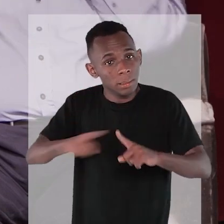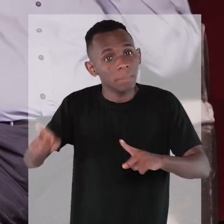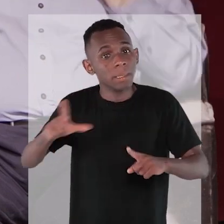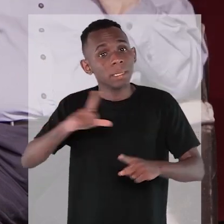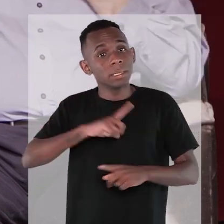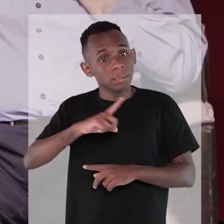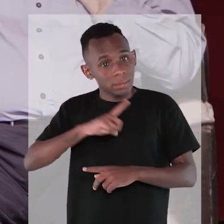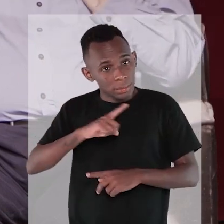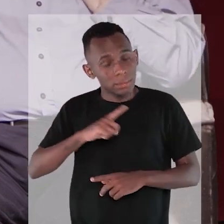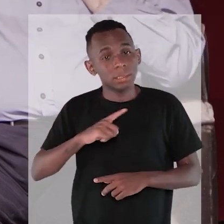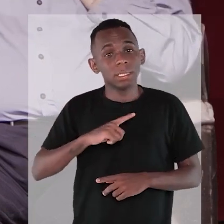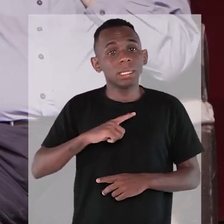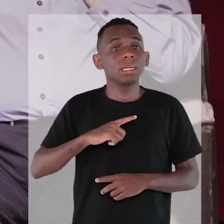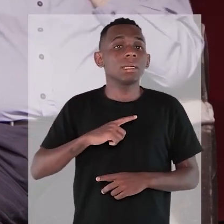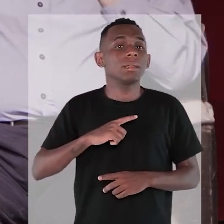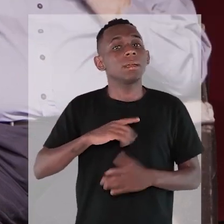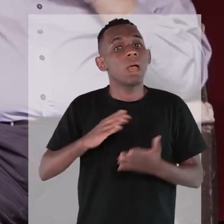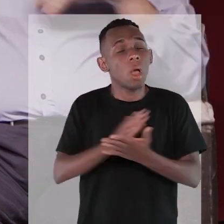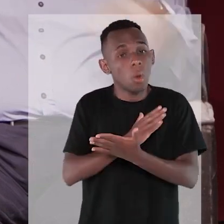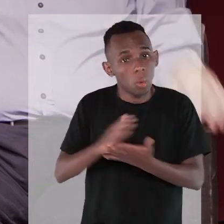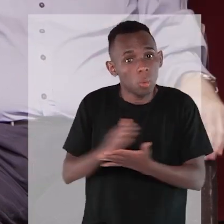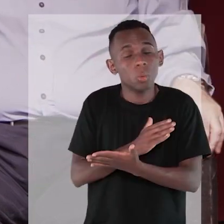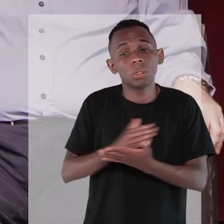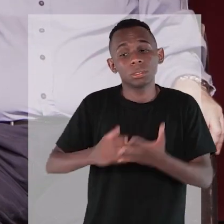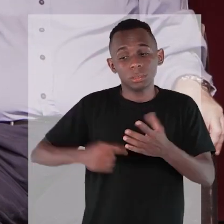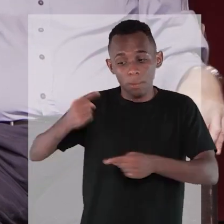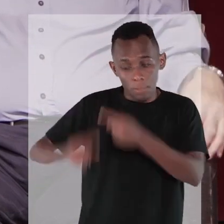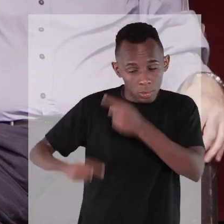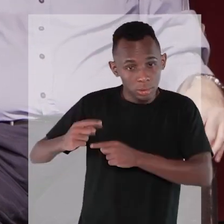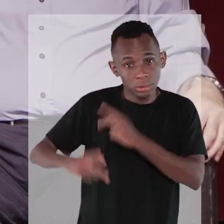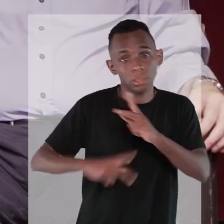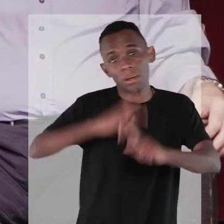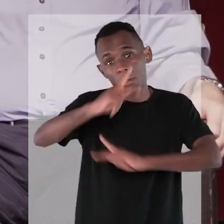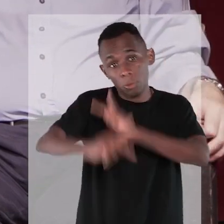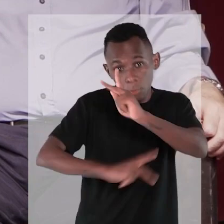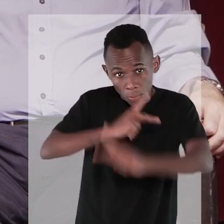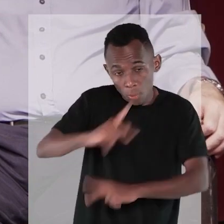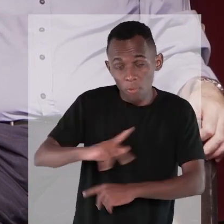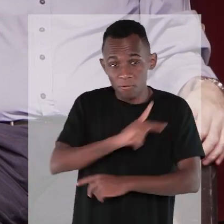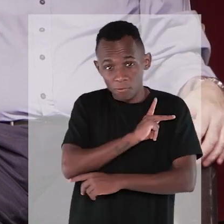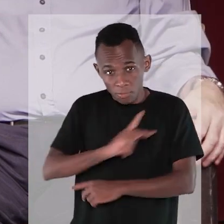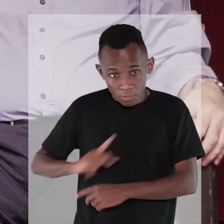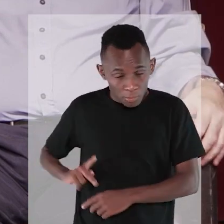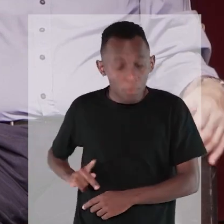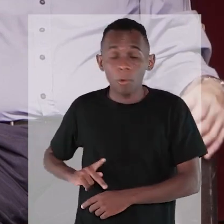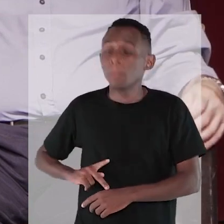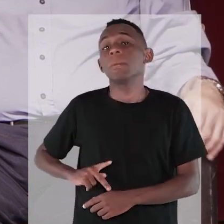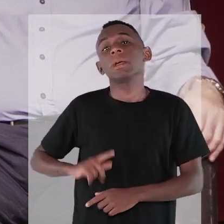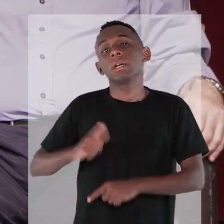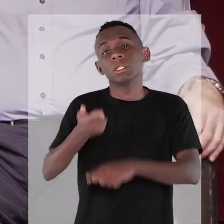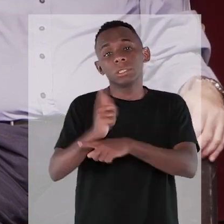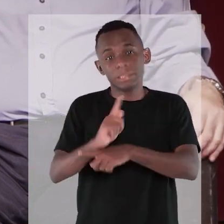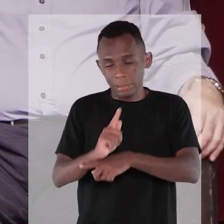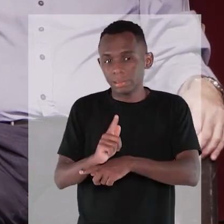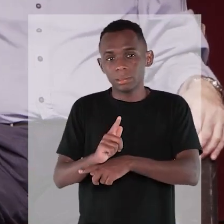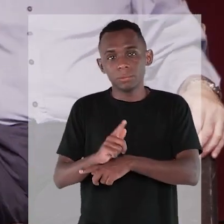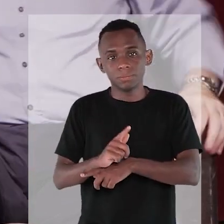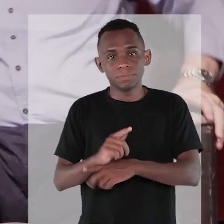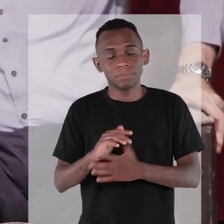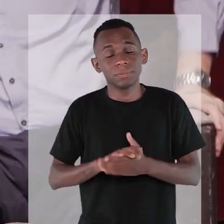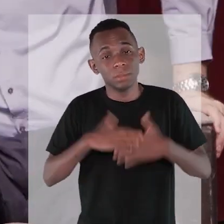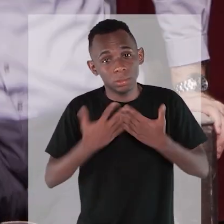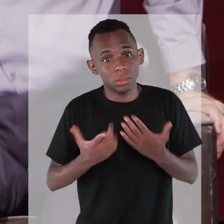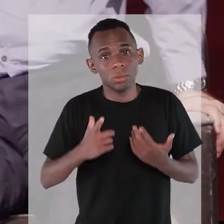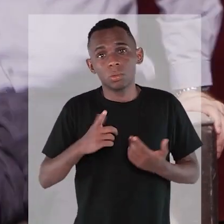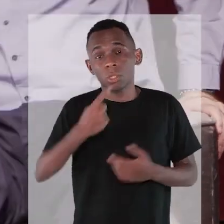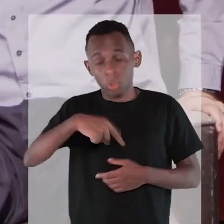entrega de política pública no governo dele. Quer dizer, a Índia, um dos planos, né, do sistema, a Índia tem um problema gravíssimo